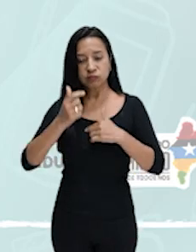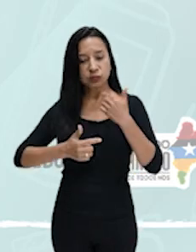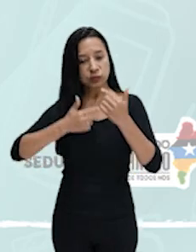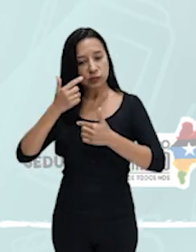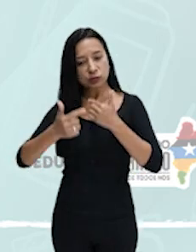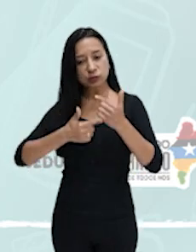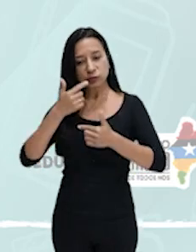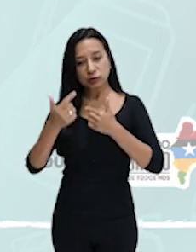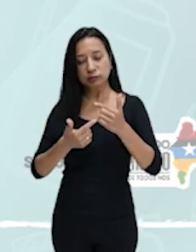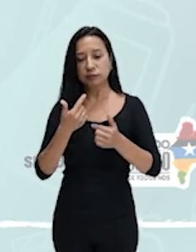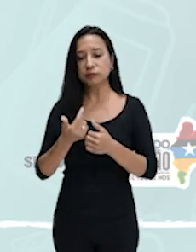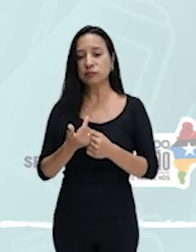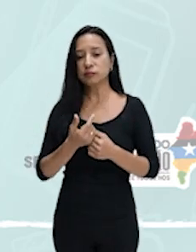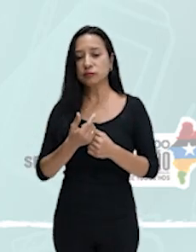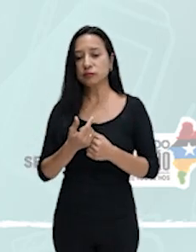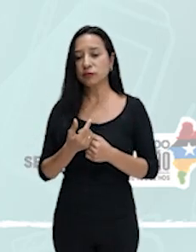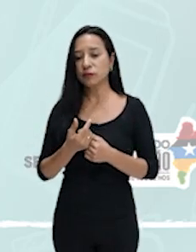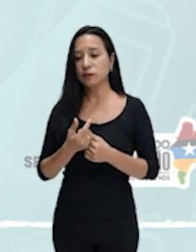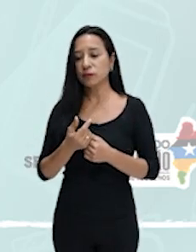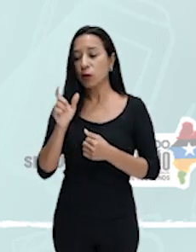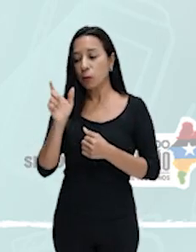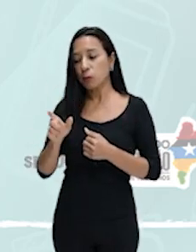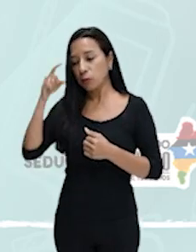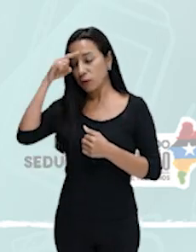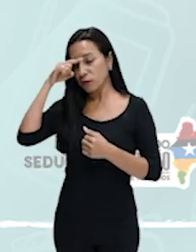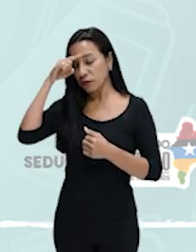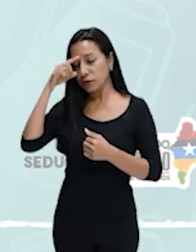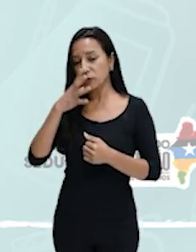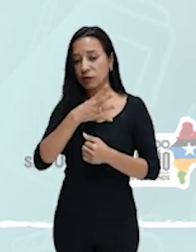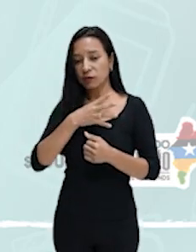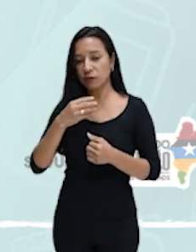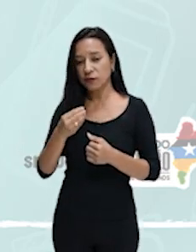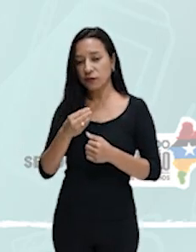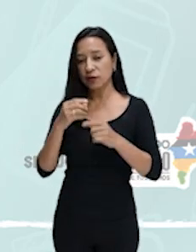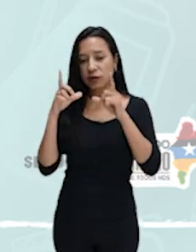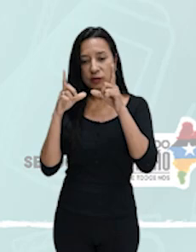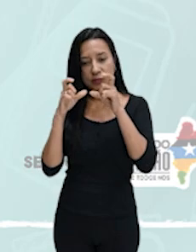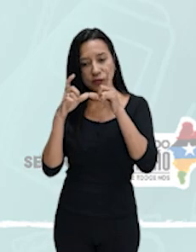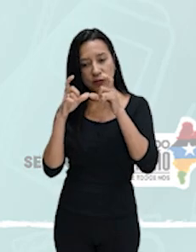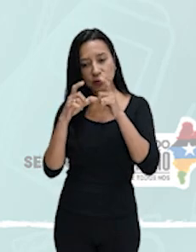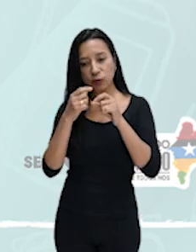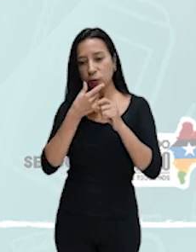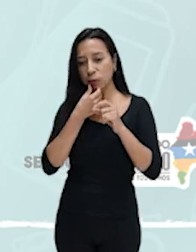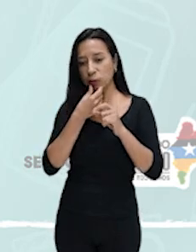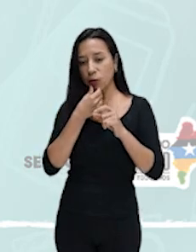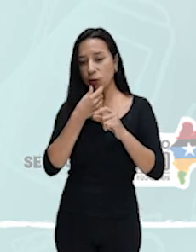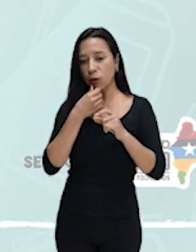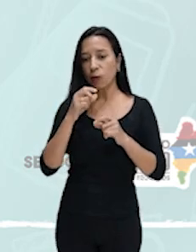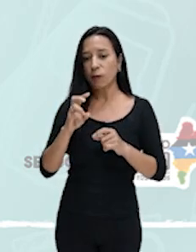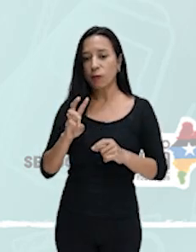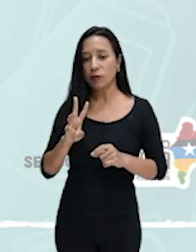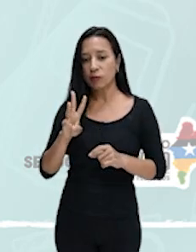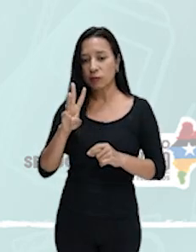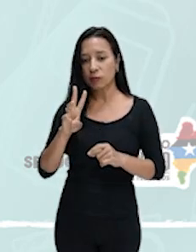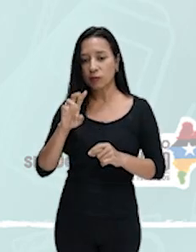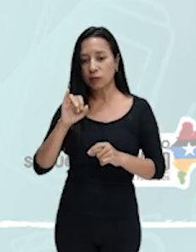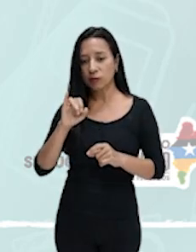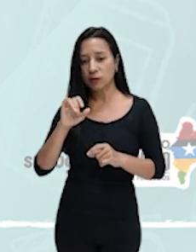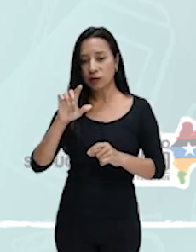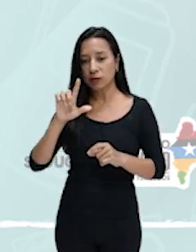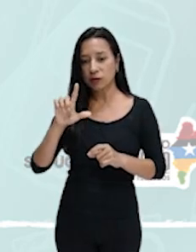com seus retratos feitos à mão, ou seja, suas pinturas, tudo o que passava em sua vida nas mais